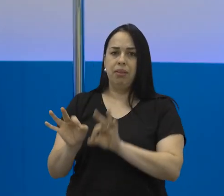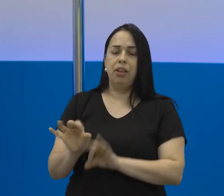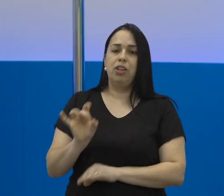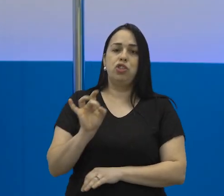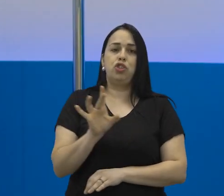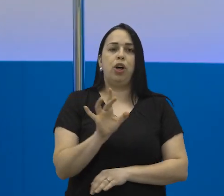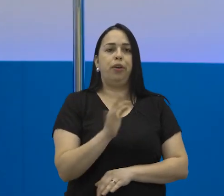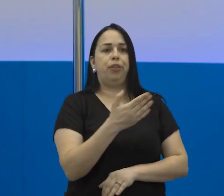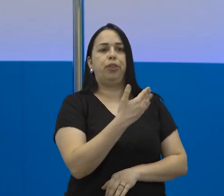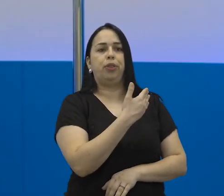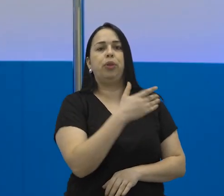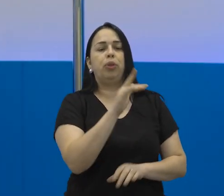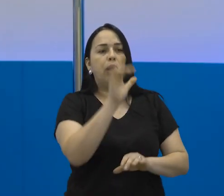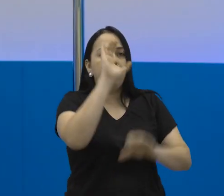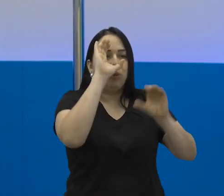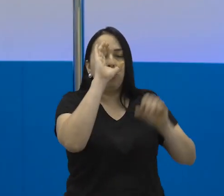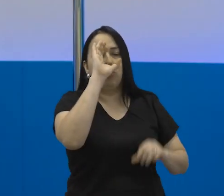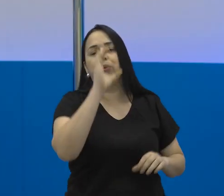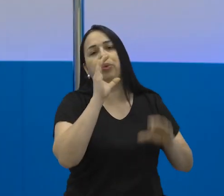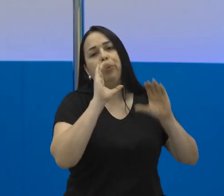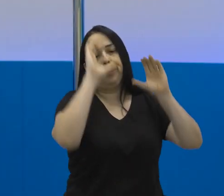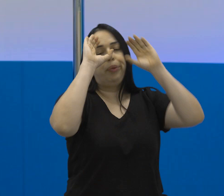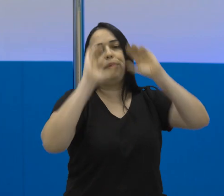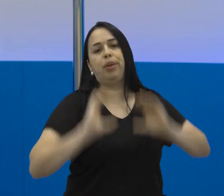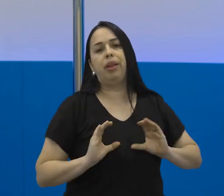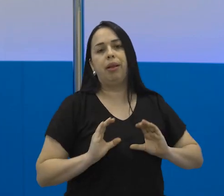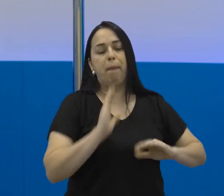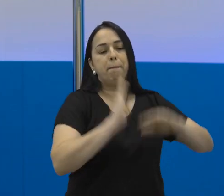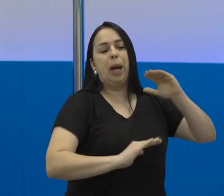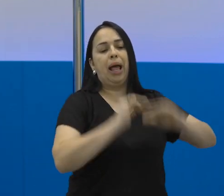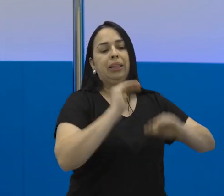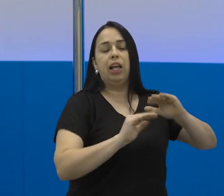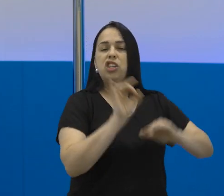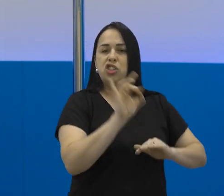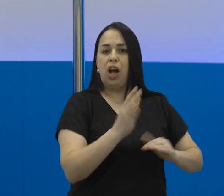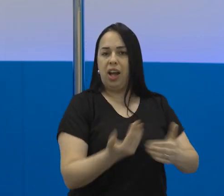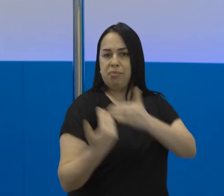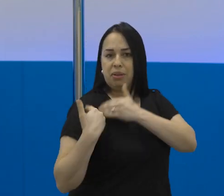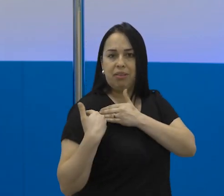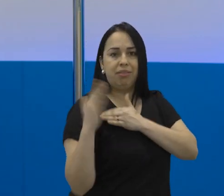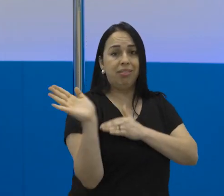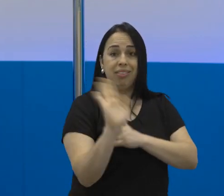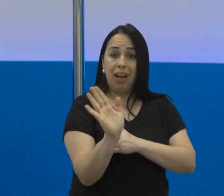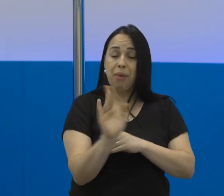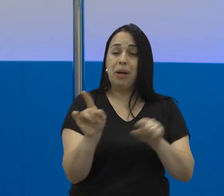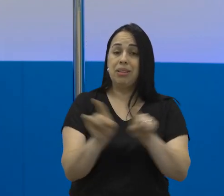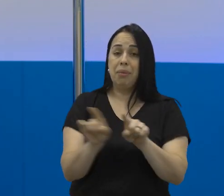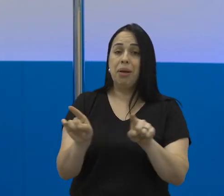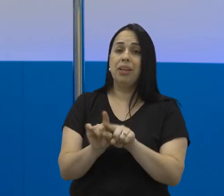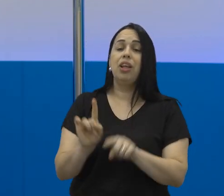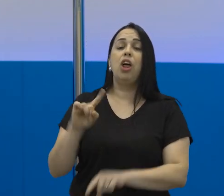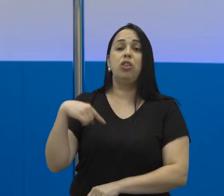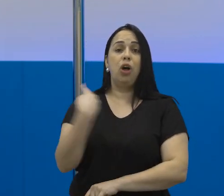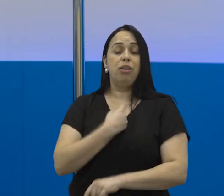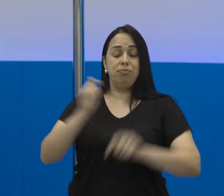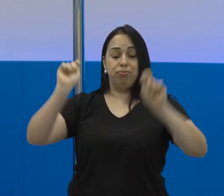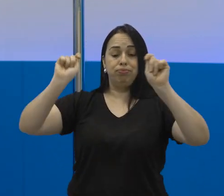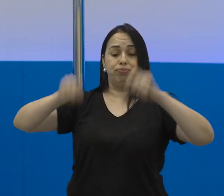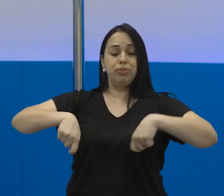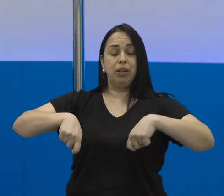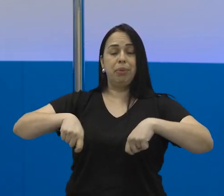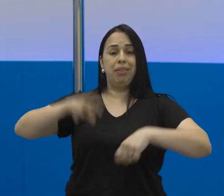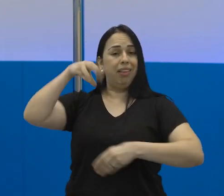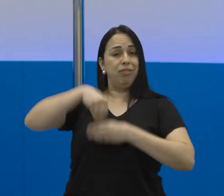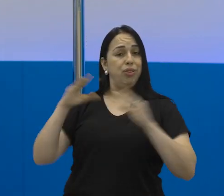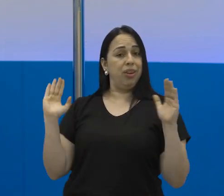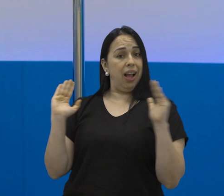viu na reportagem, não é responsabilidade somente do cidadão adotar práticas que reduzam essa cultura do desperdício.